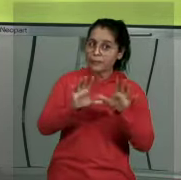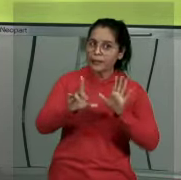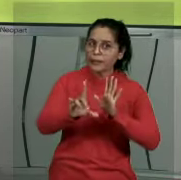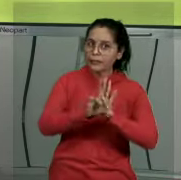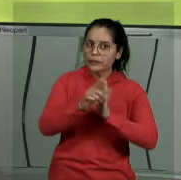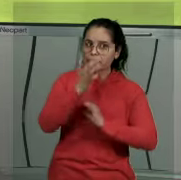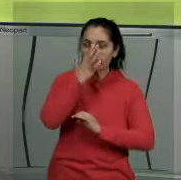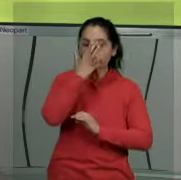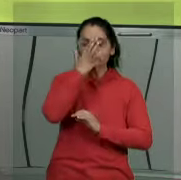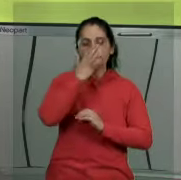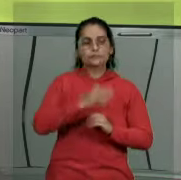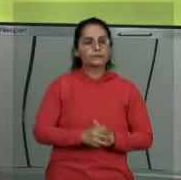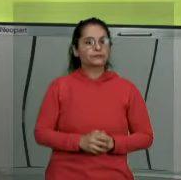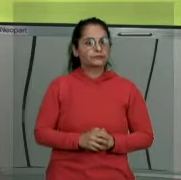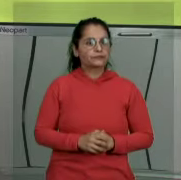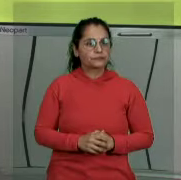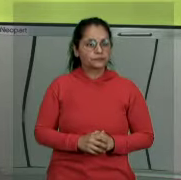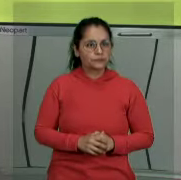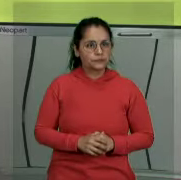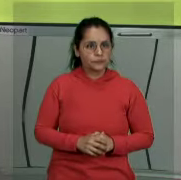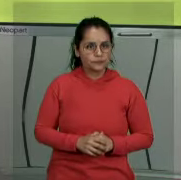né?